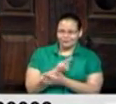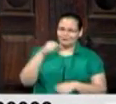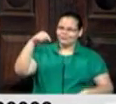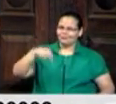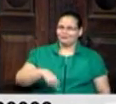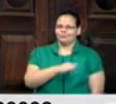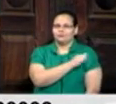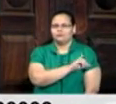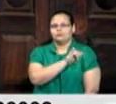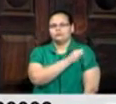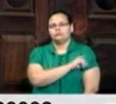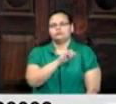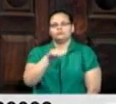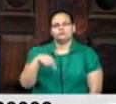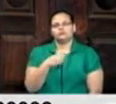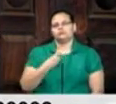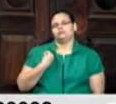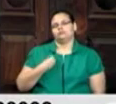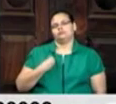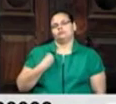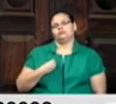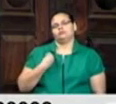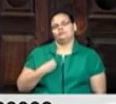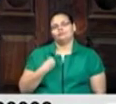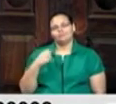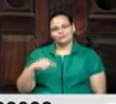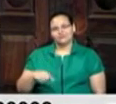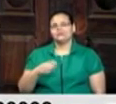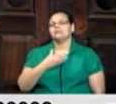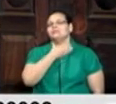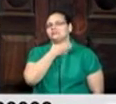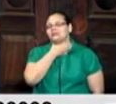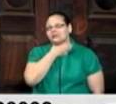Janeiro. Nós vivemos aqui uma crise